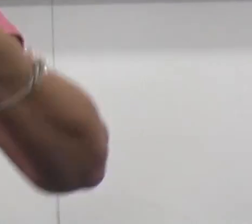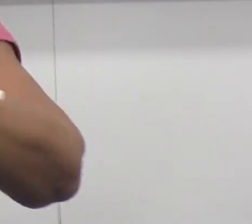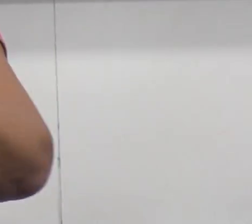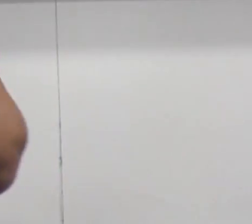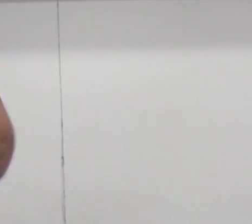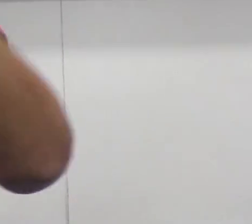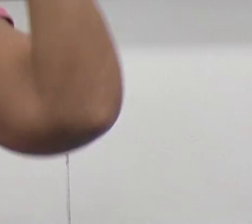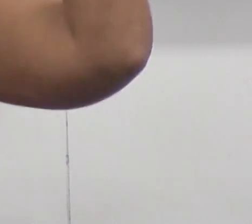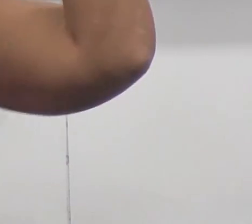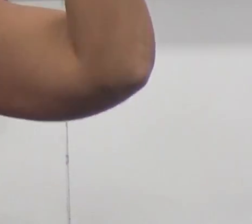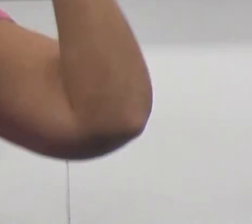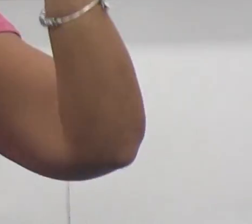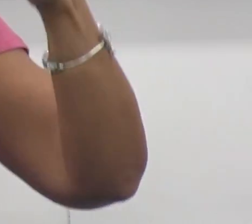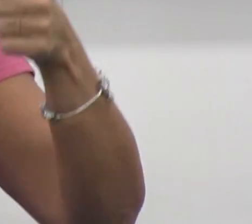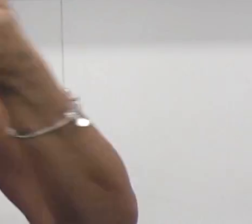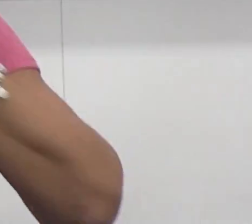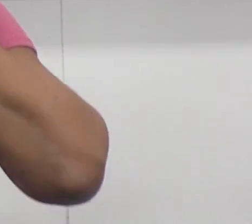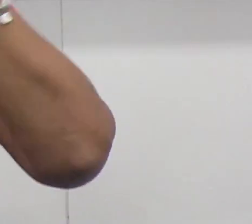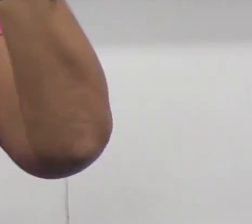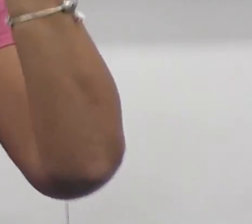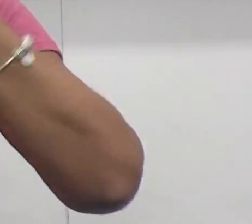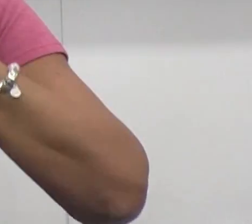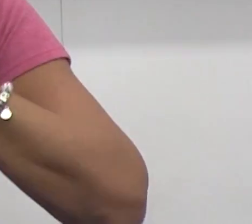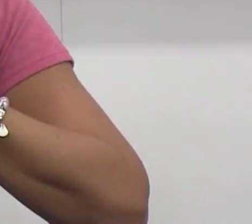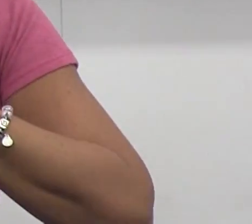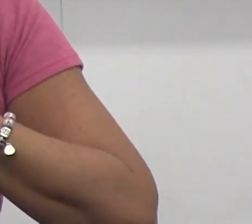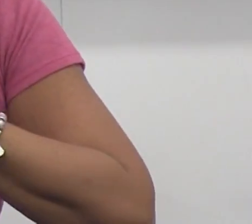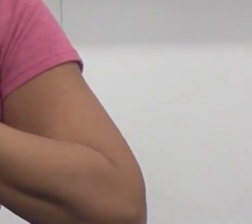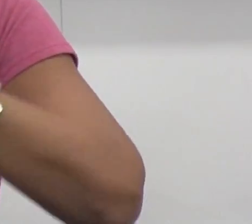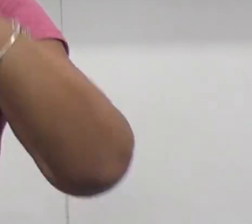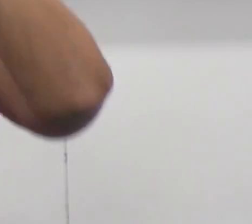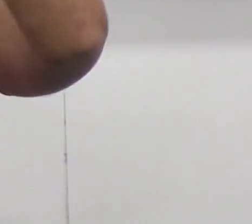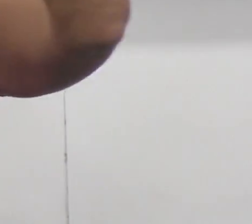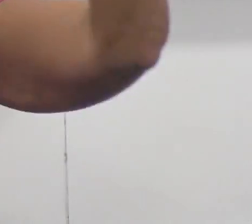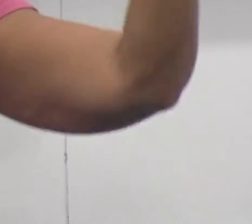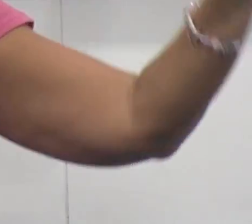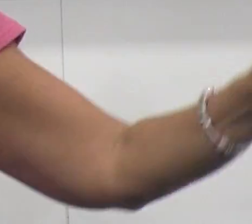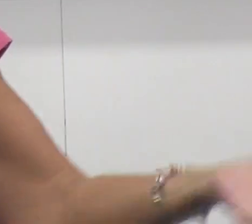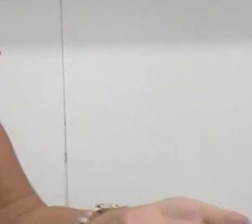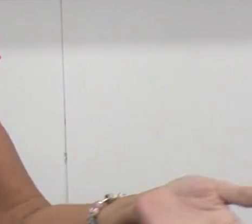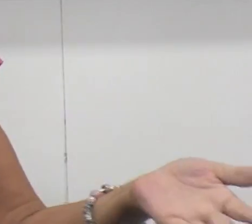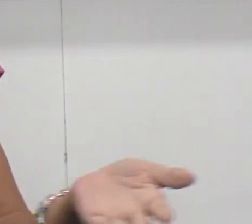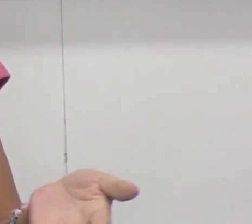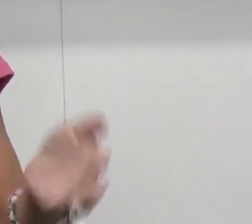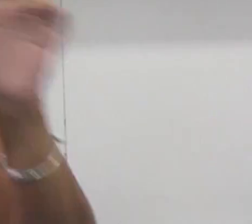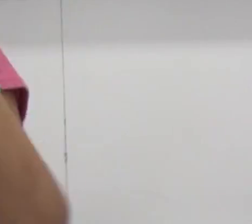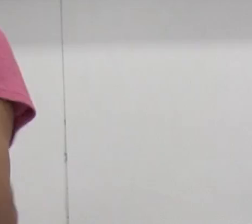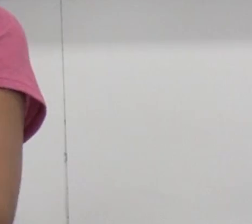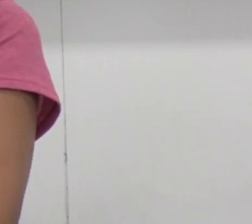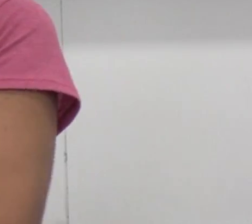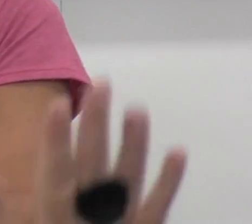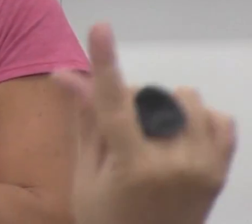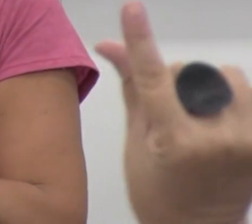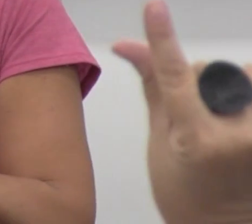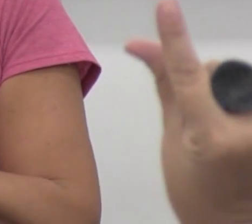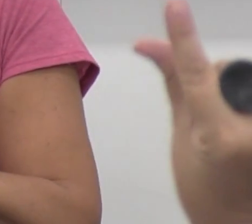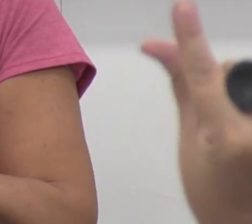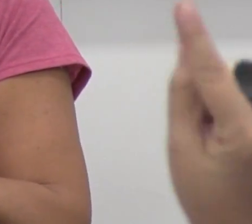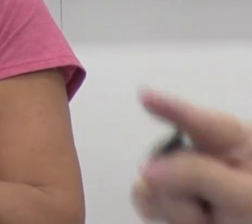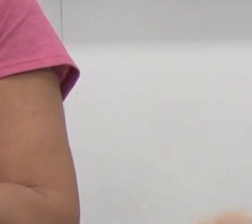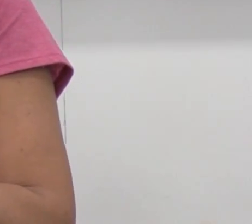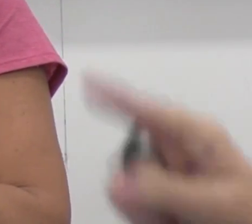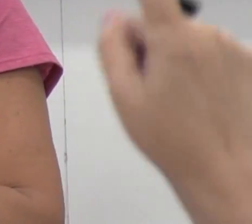diferente do que no passado. Bom, isso agora está na hora da gente ir embora, são discussões futuras. Boas semanas a todos, beijos e